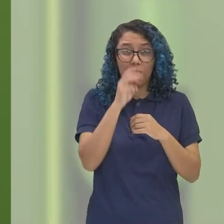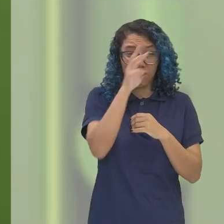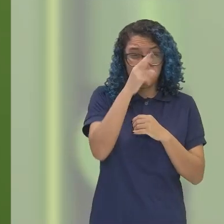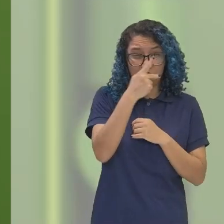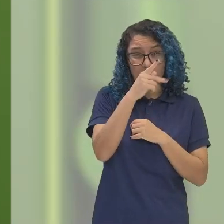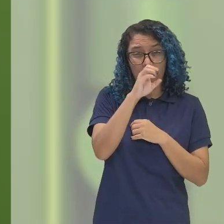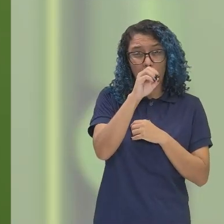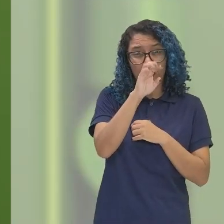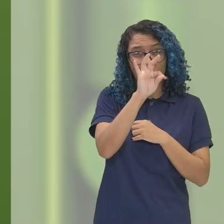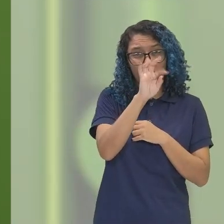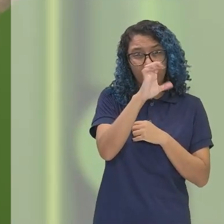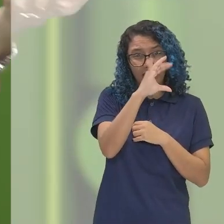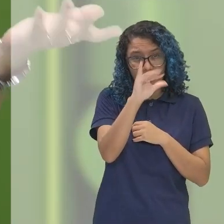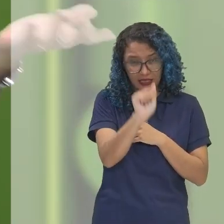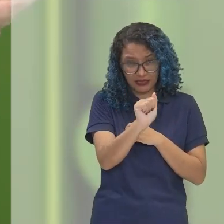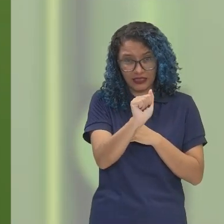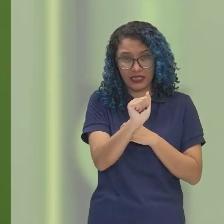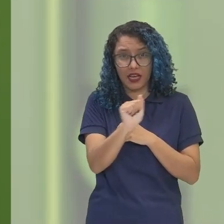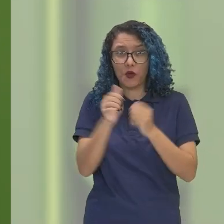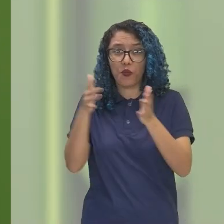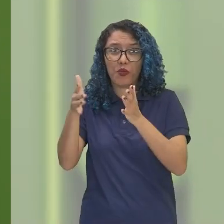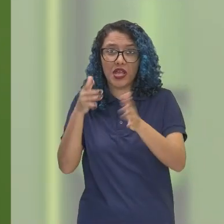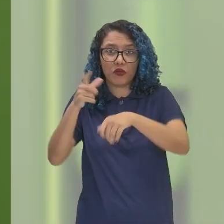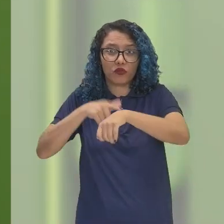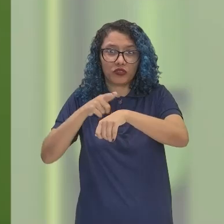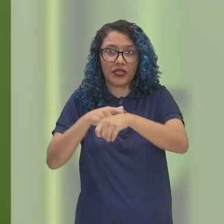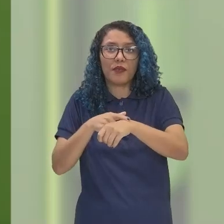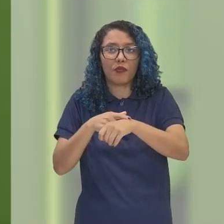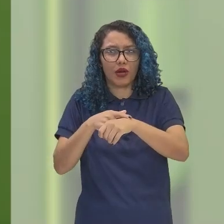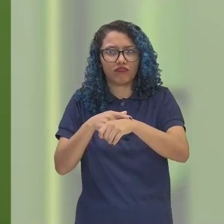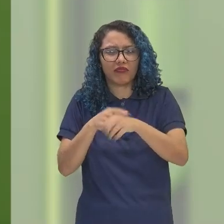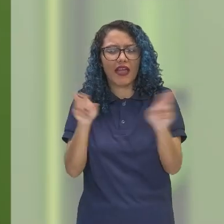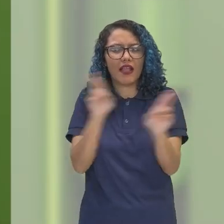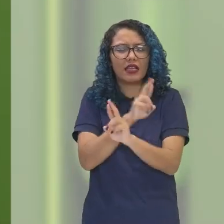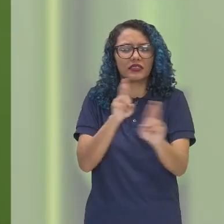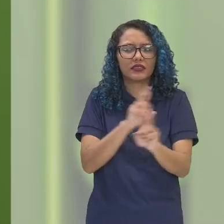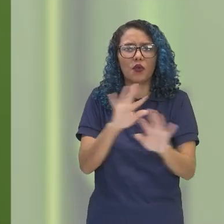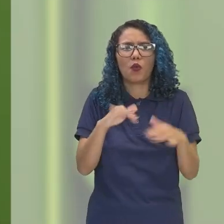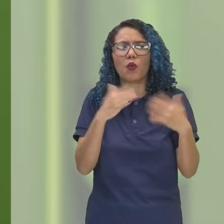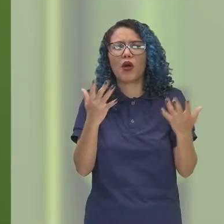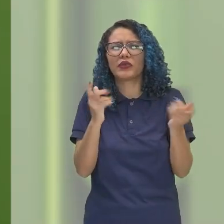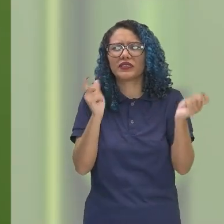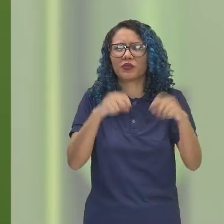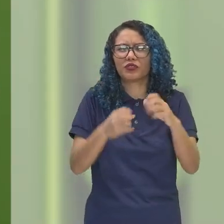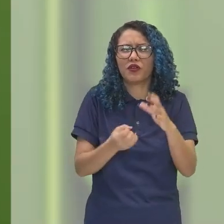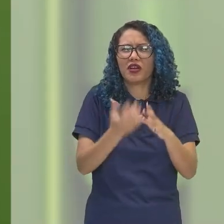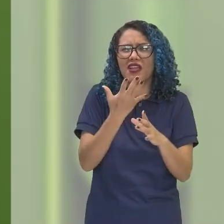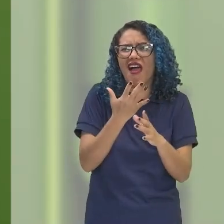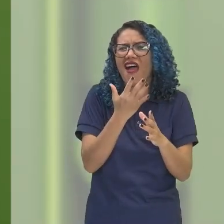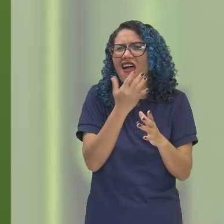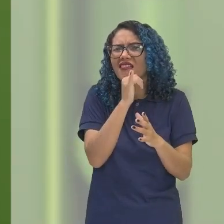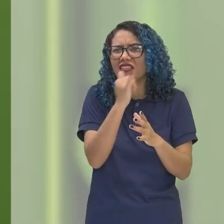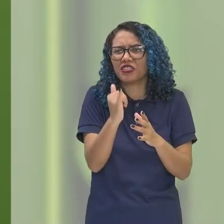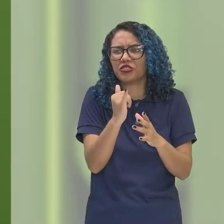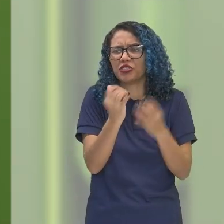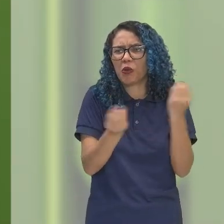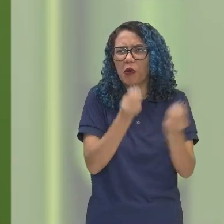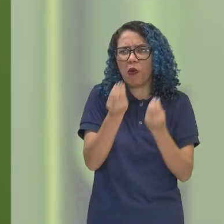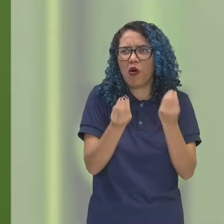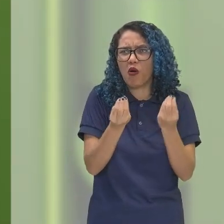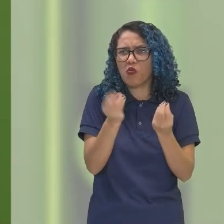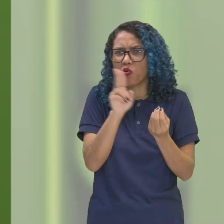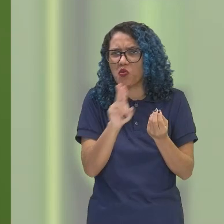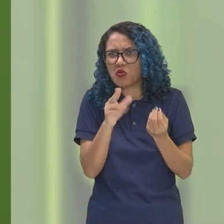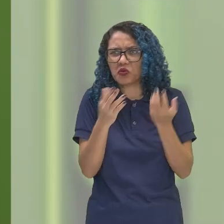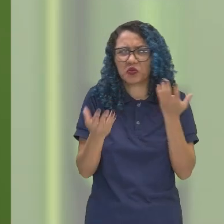com o intervalo de tempo para gerar energia elétrica? Primeiramente, esse questionamento aí, com o decorrer da aula,